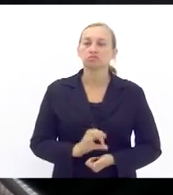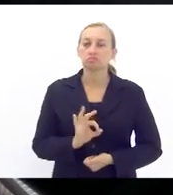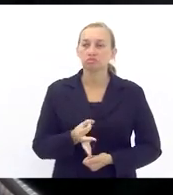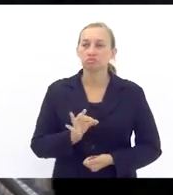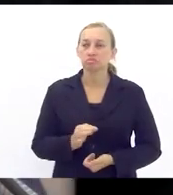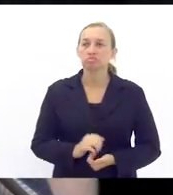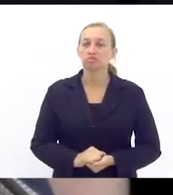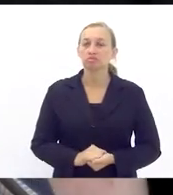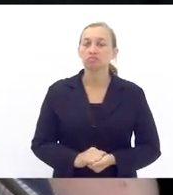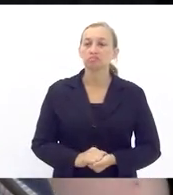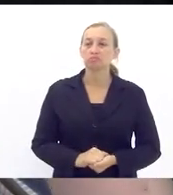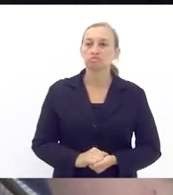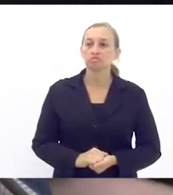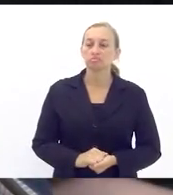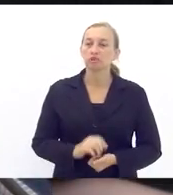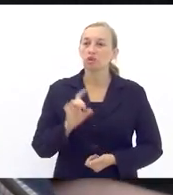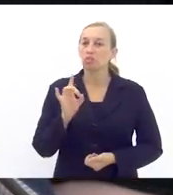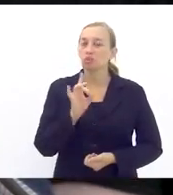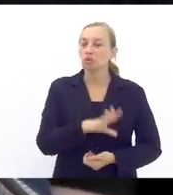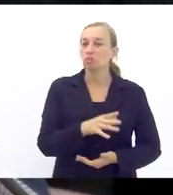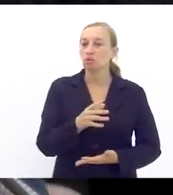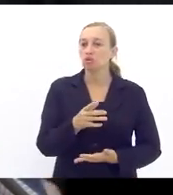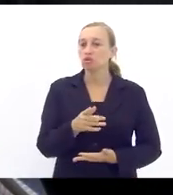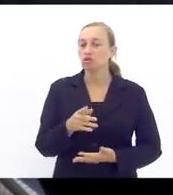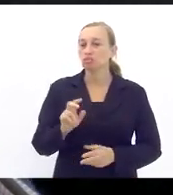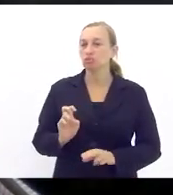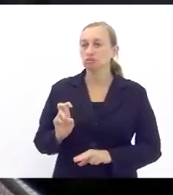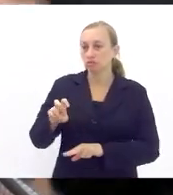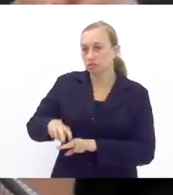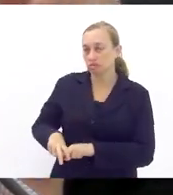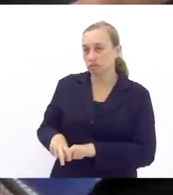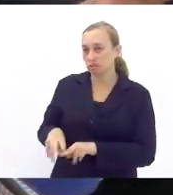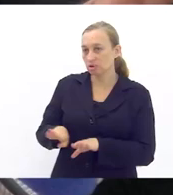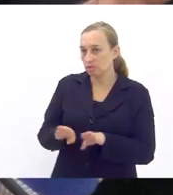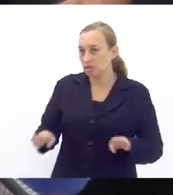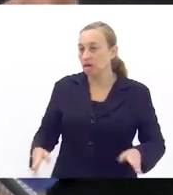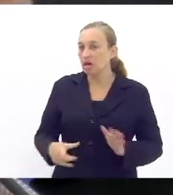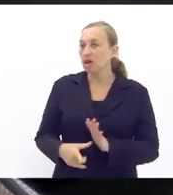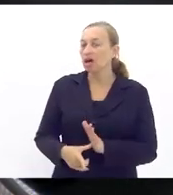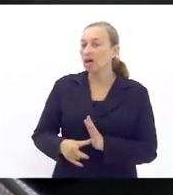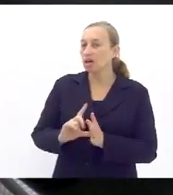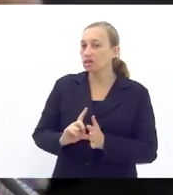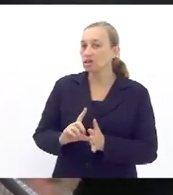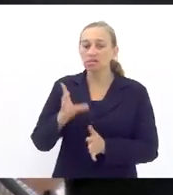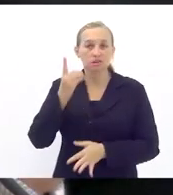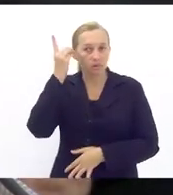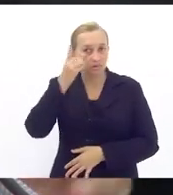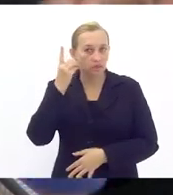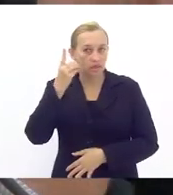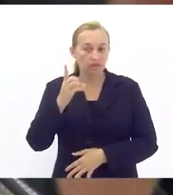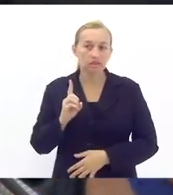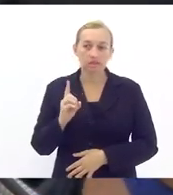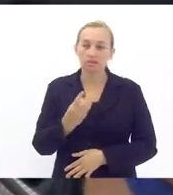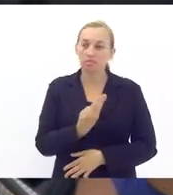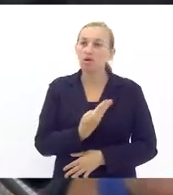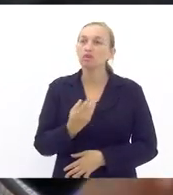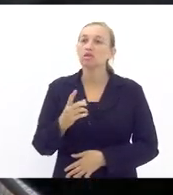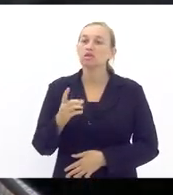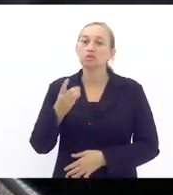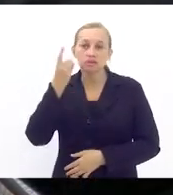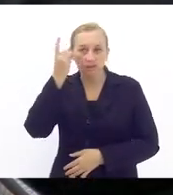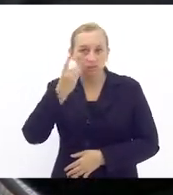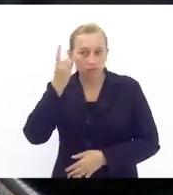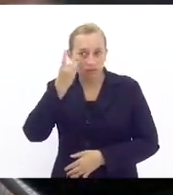eu vou passar para o último inscrito da mesa antes da gente passar para os deputadas Dani Balby para o